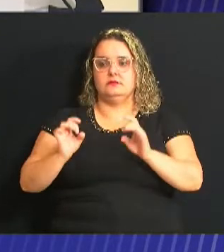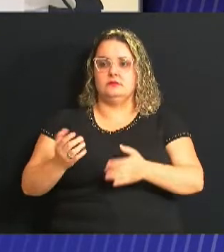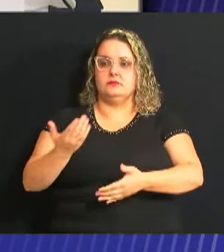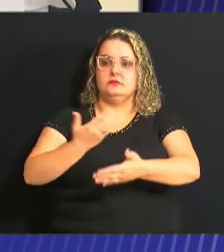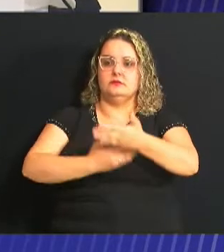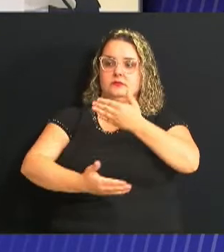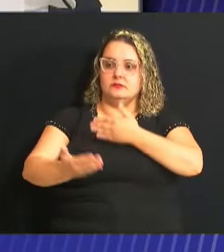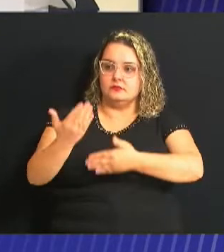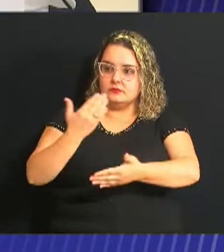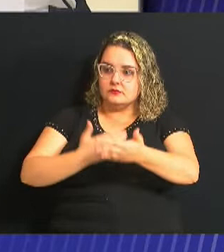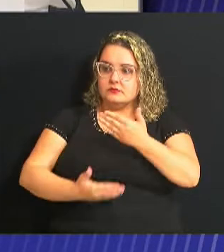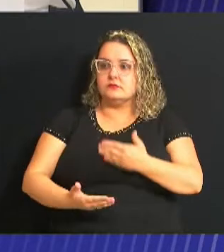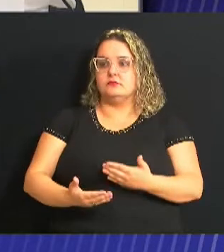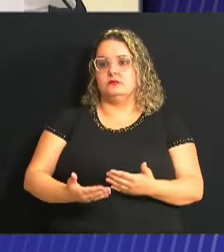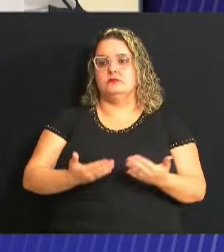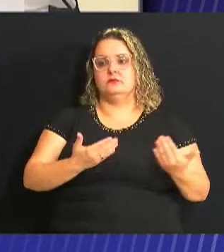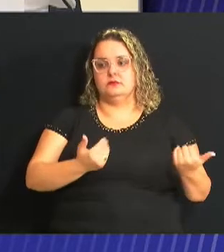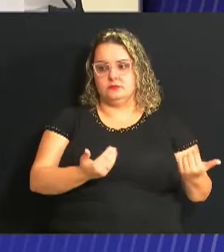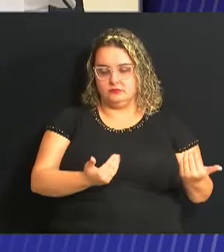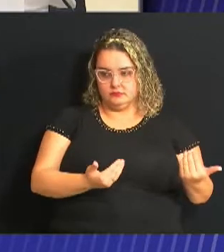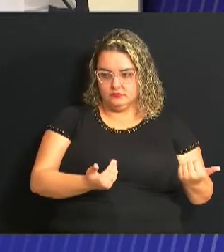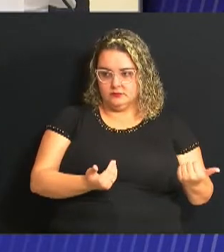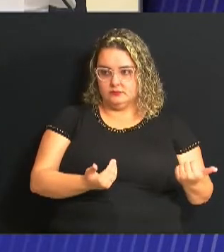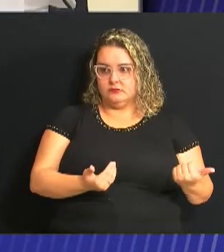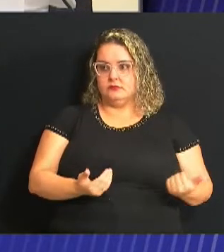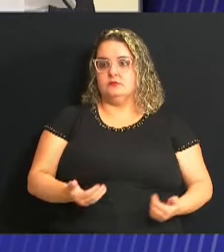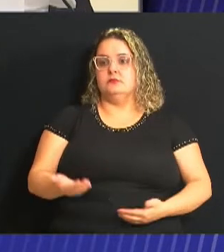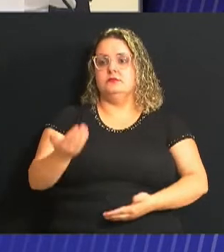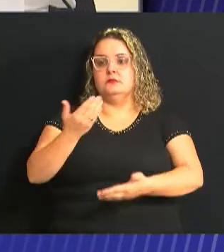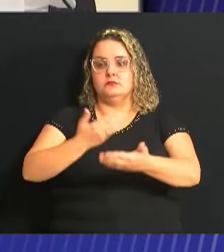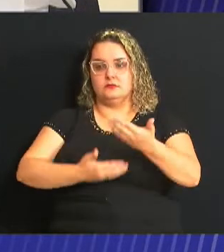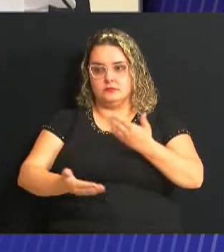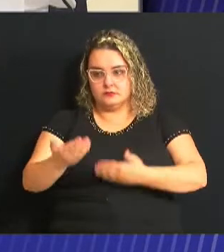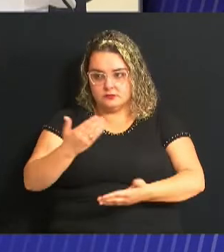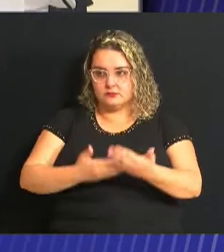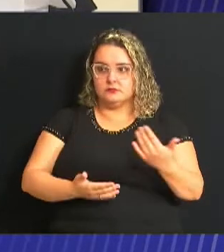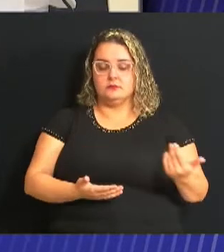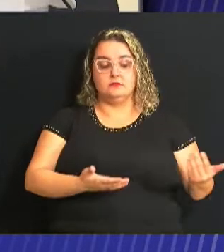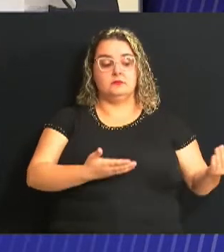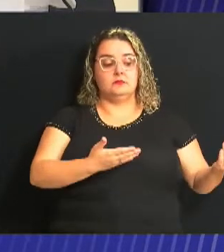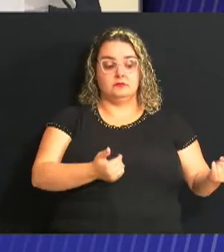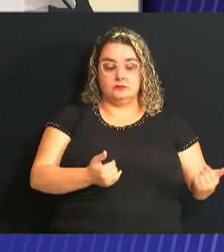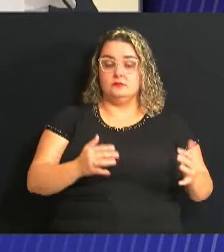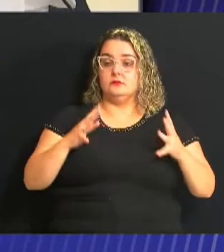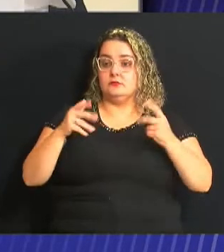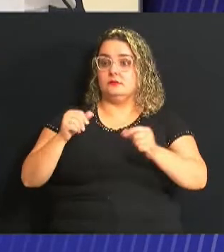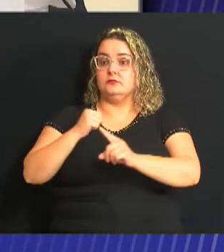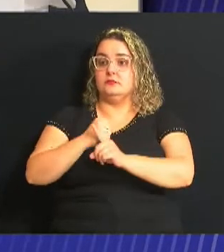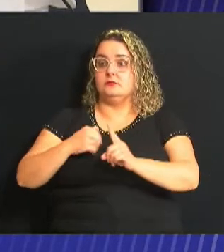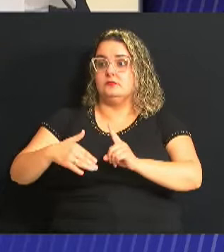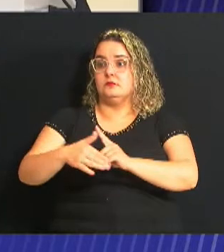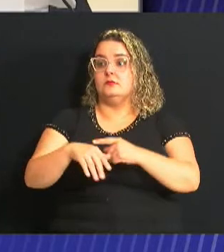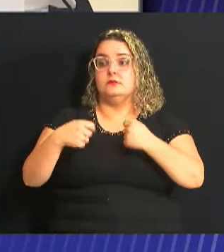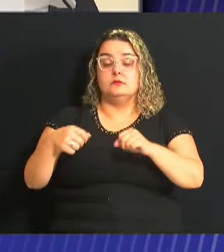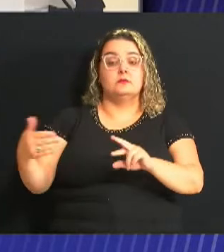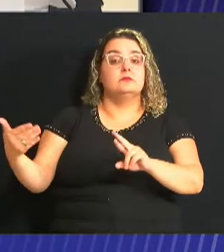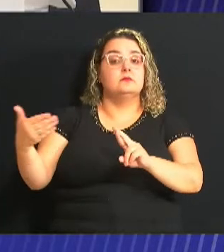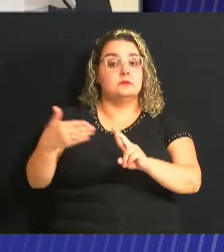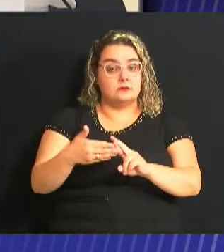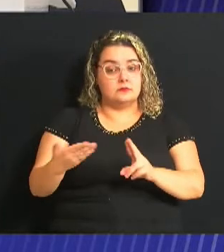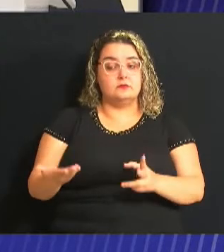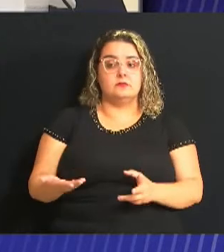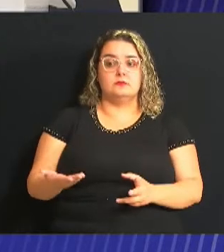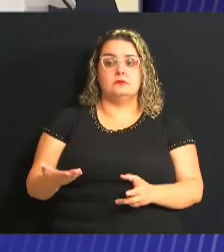compartilhar com os jovens. E os jovens e toda a sociedade precisa de referências.